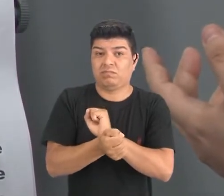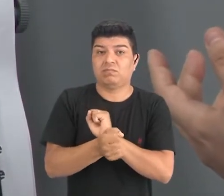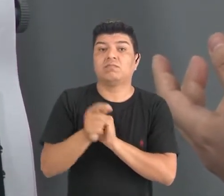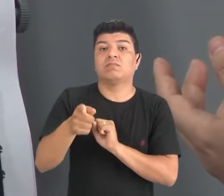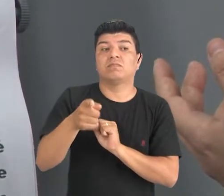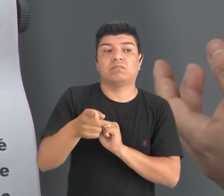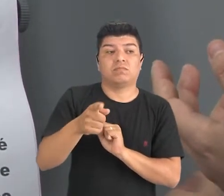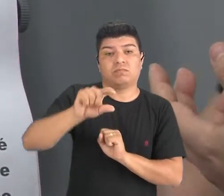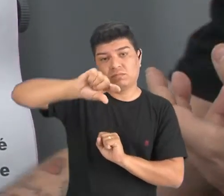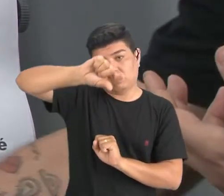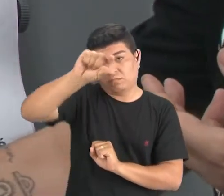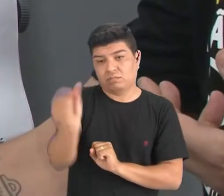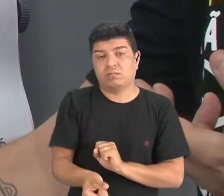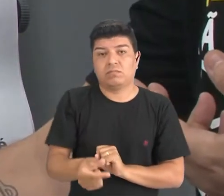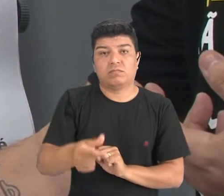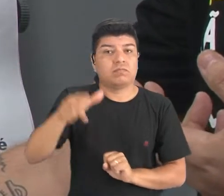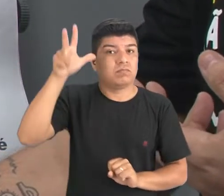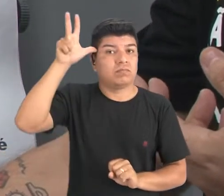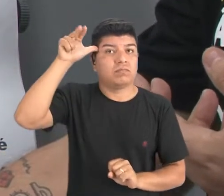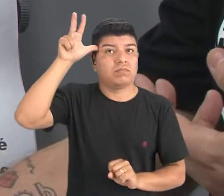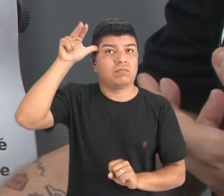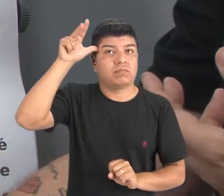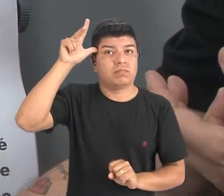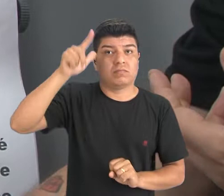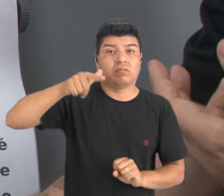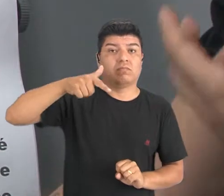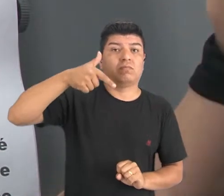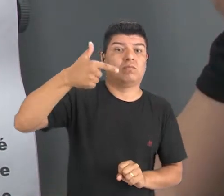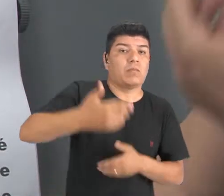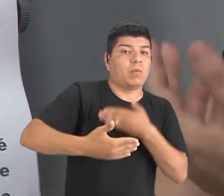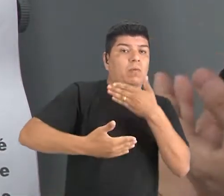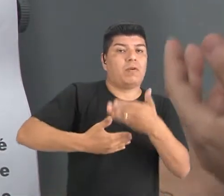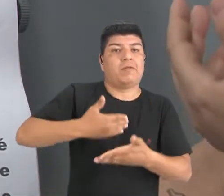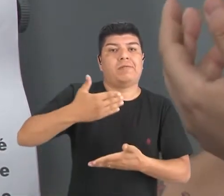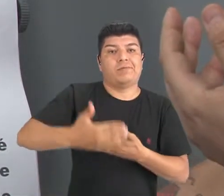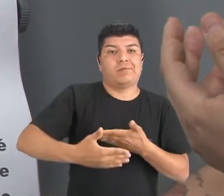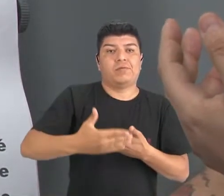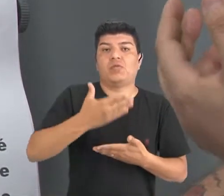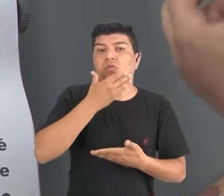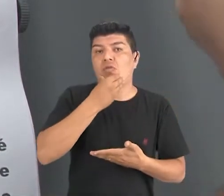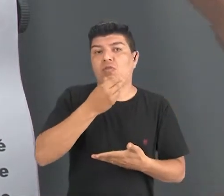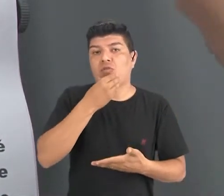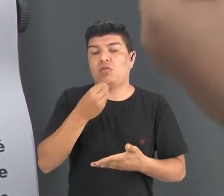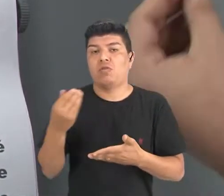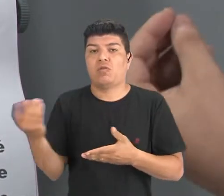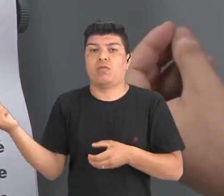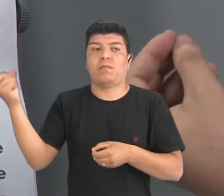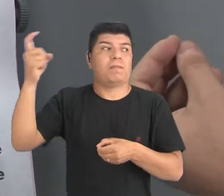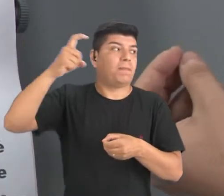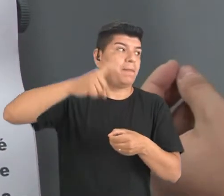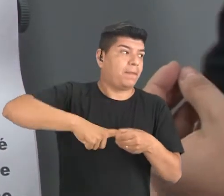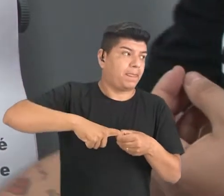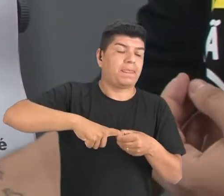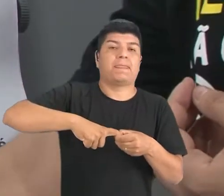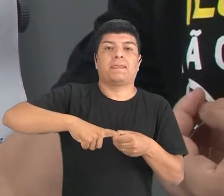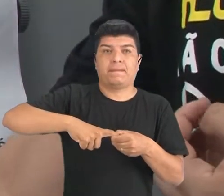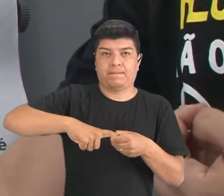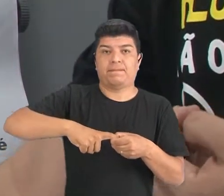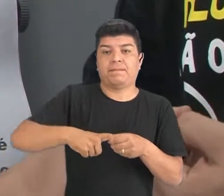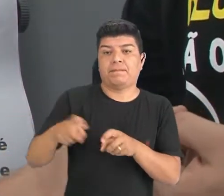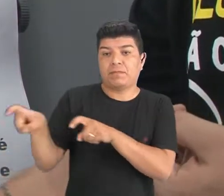pastorear seus cavalos. Após um tempo, o menino voltou e o